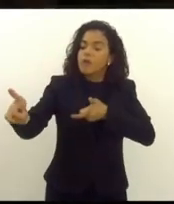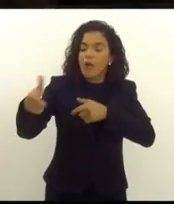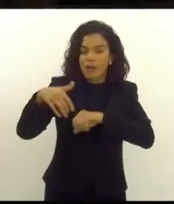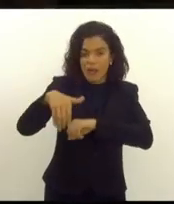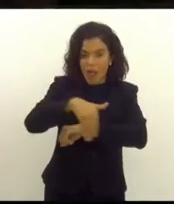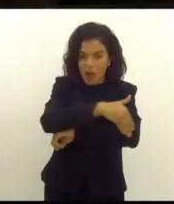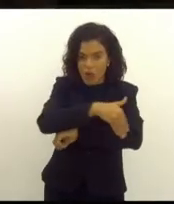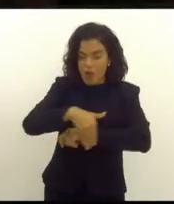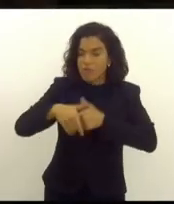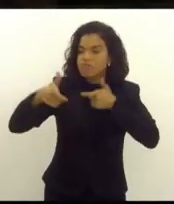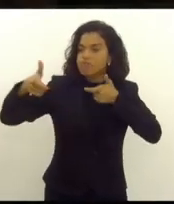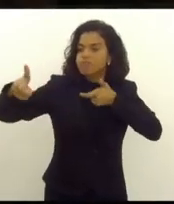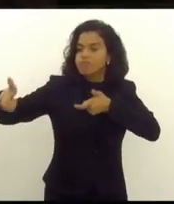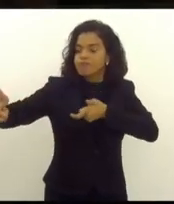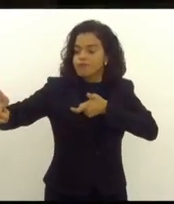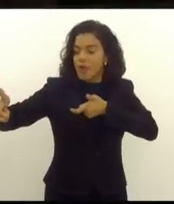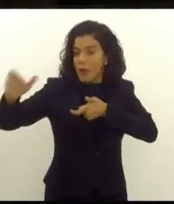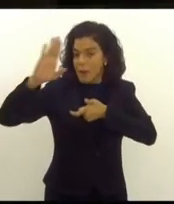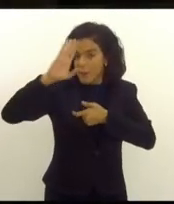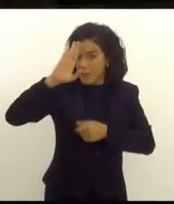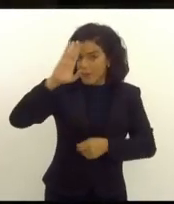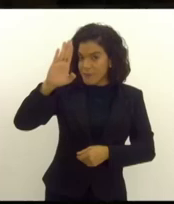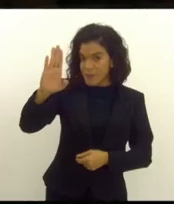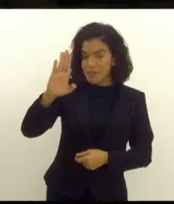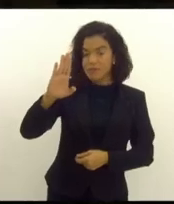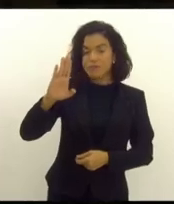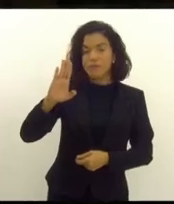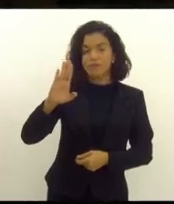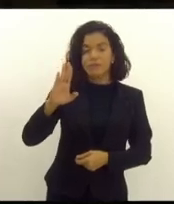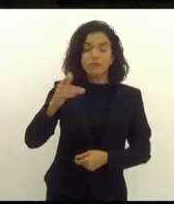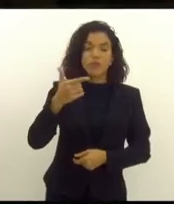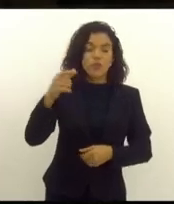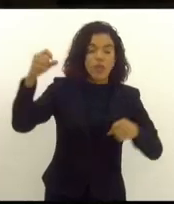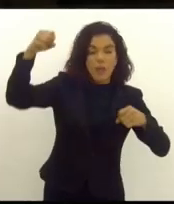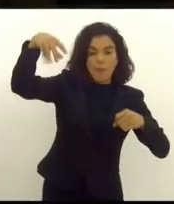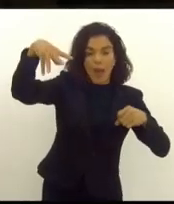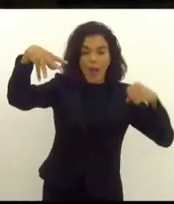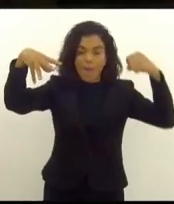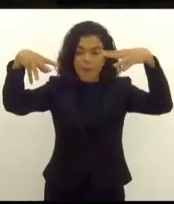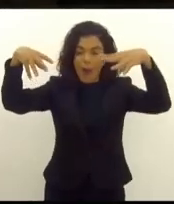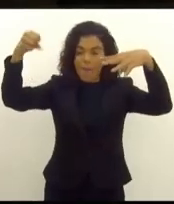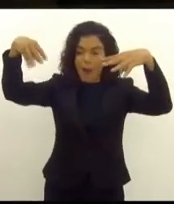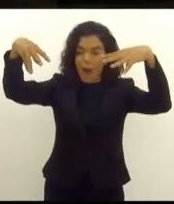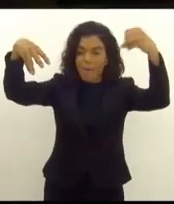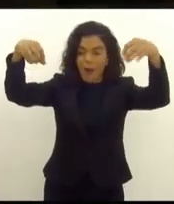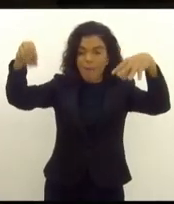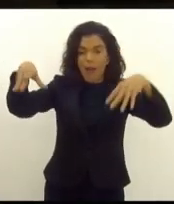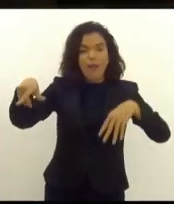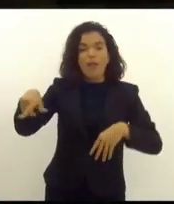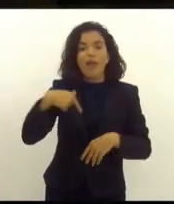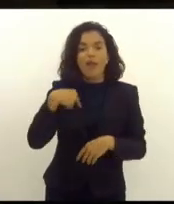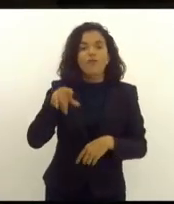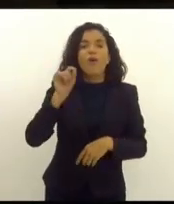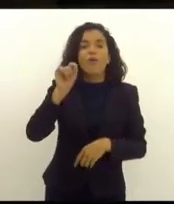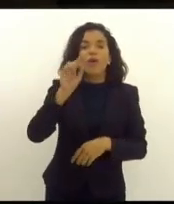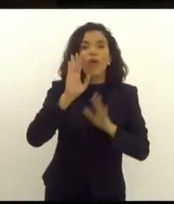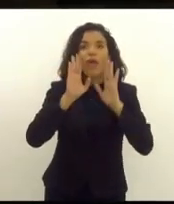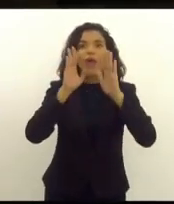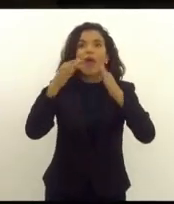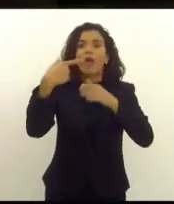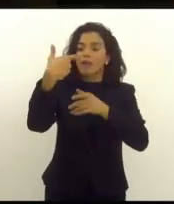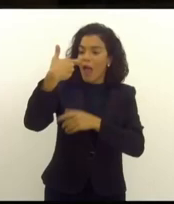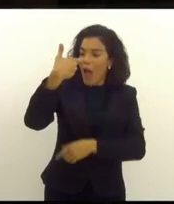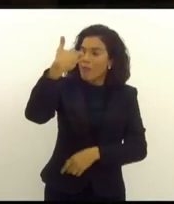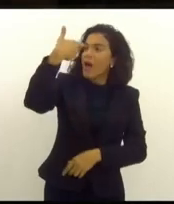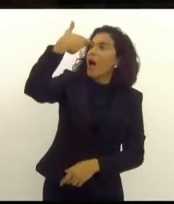rua principalmente se não tiver muita luz ele vai focar toda a sua atenção